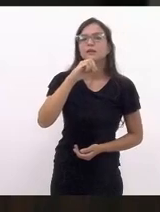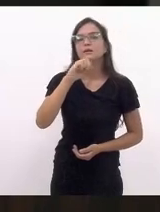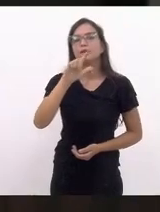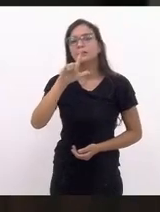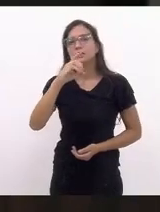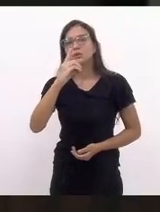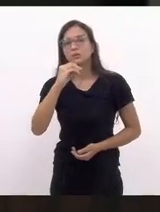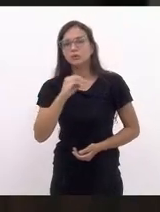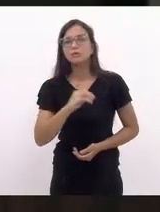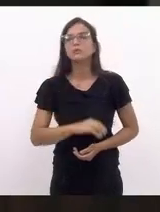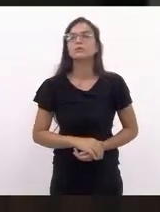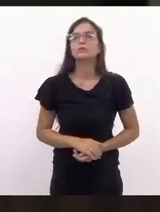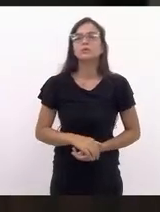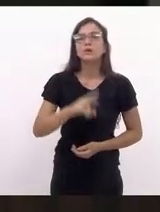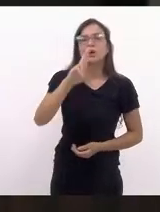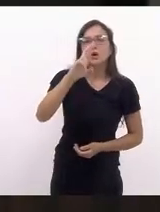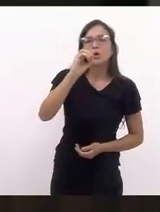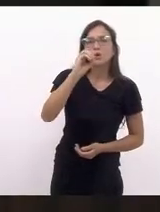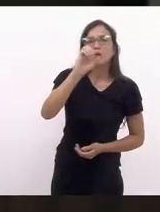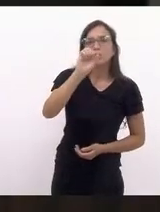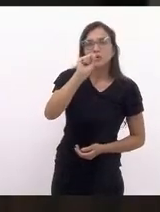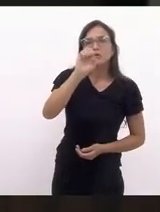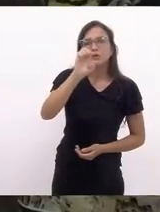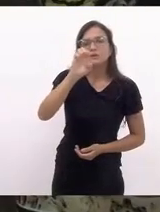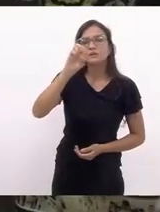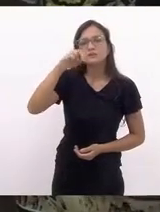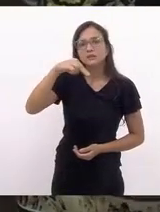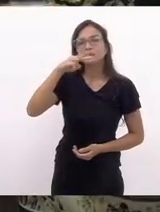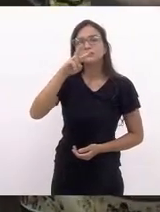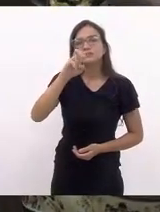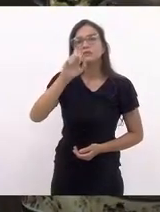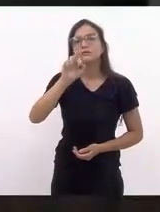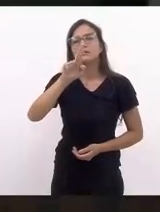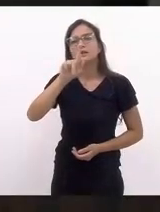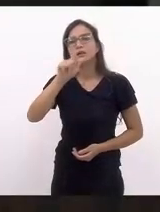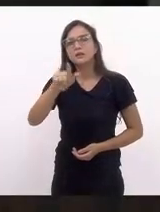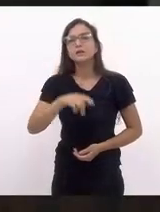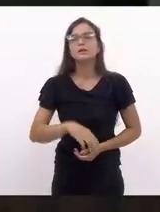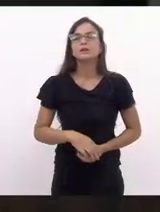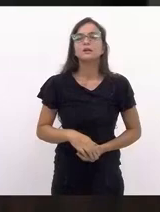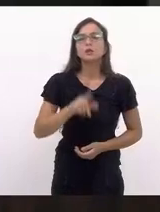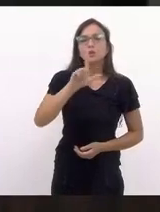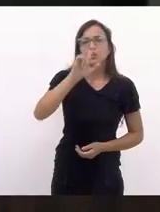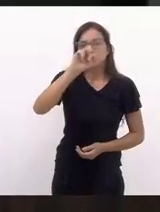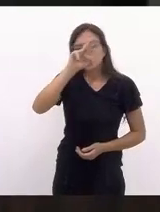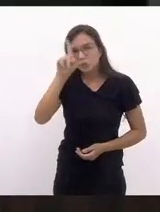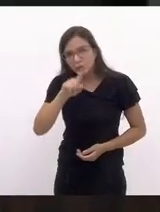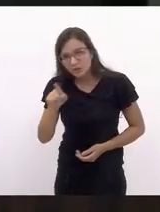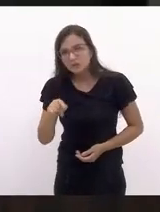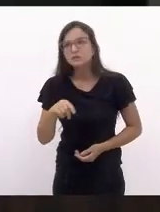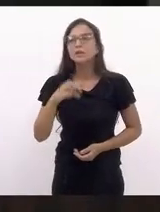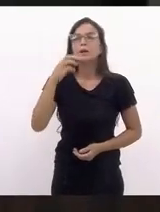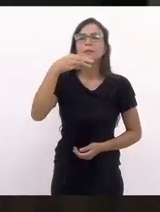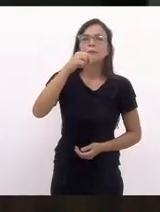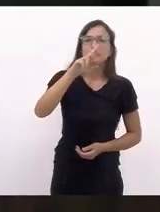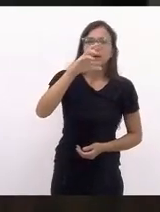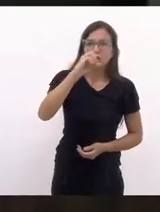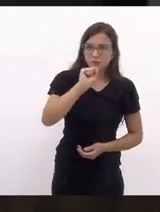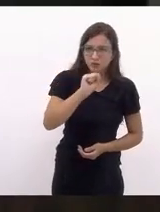a Rosenberg Reis Luiz Paulo Marcos Villa Mix